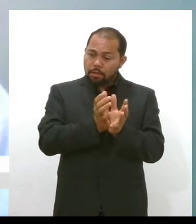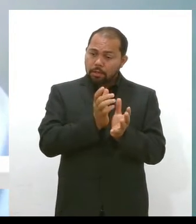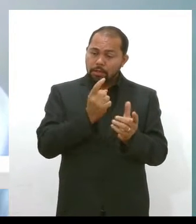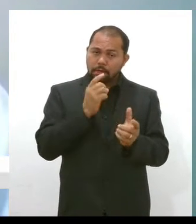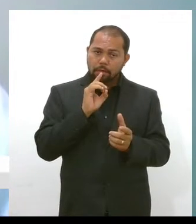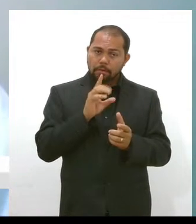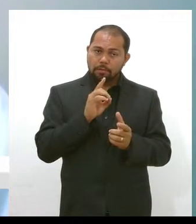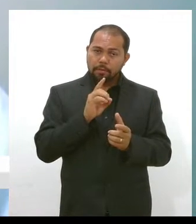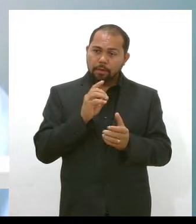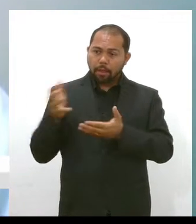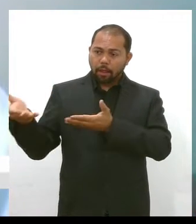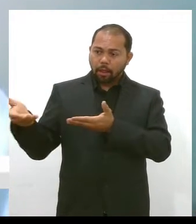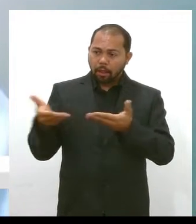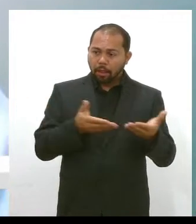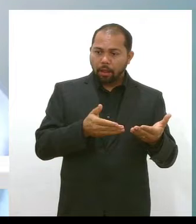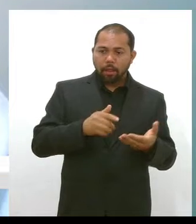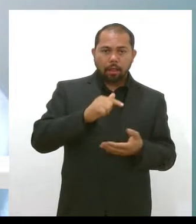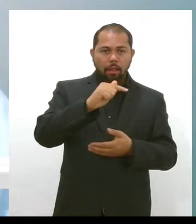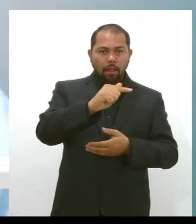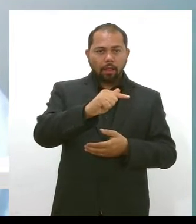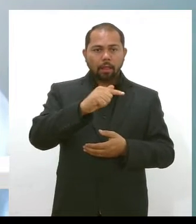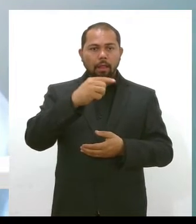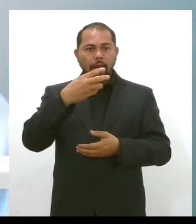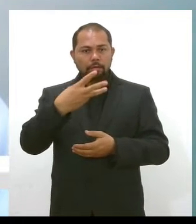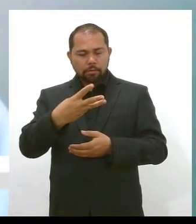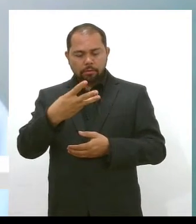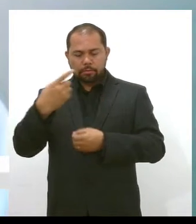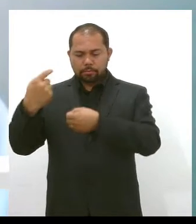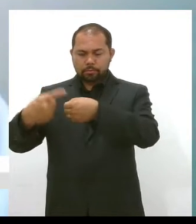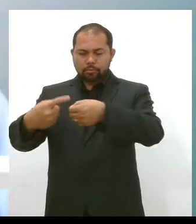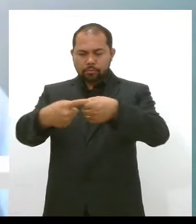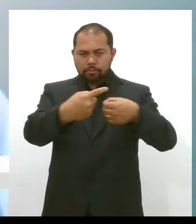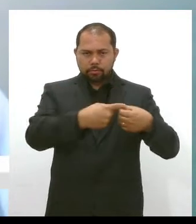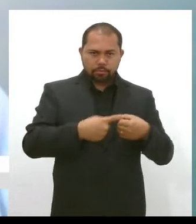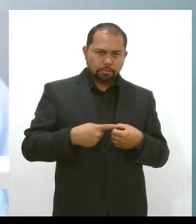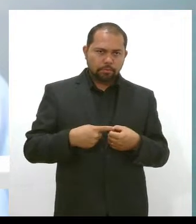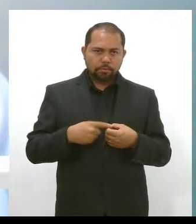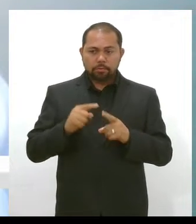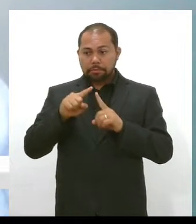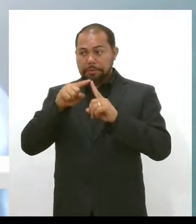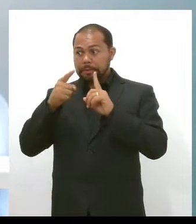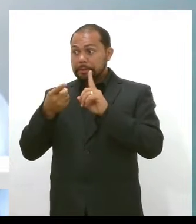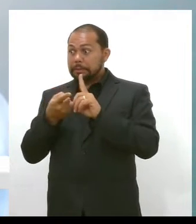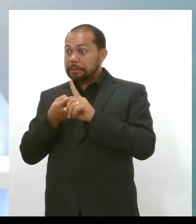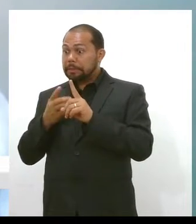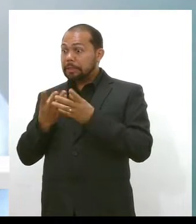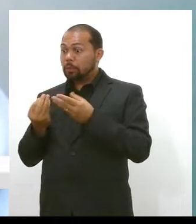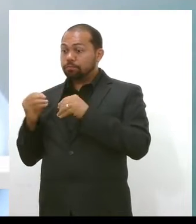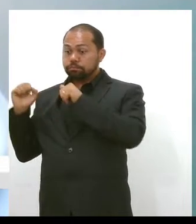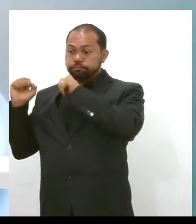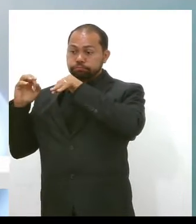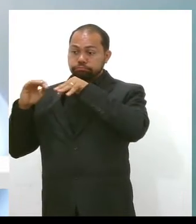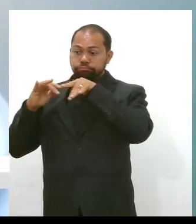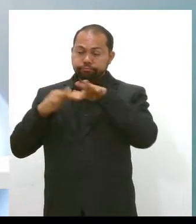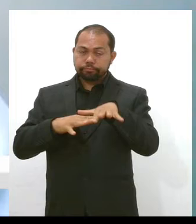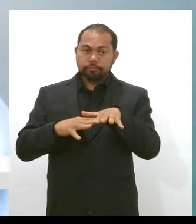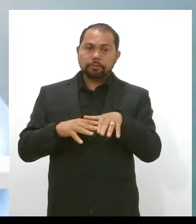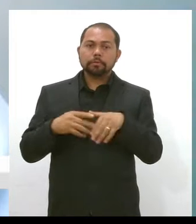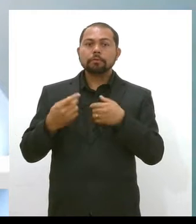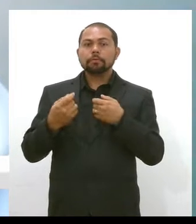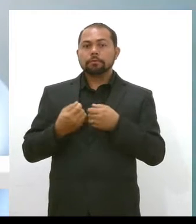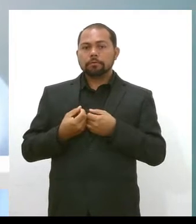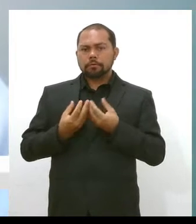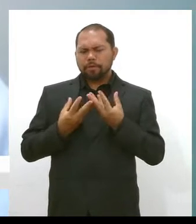a 73, né, 73 municípios. Então, é muita gestante,